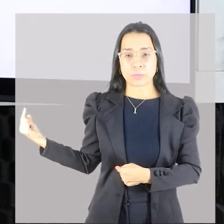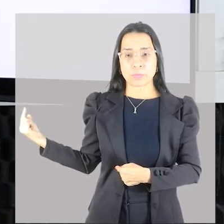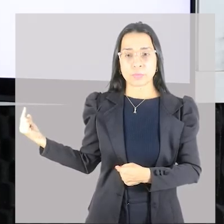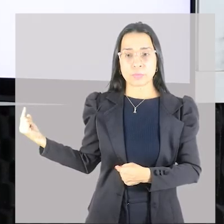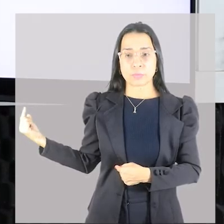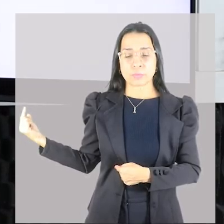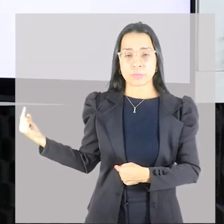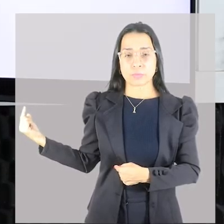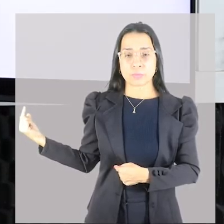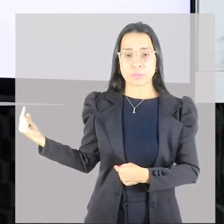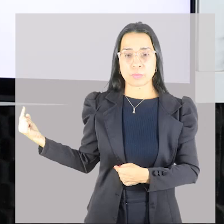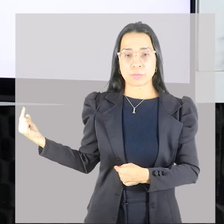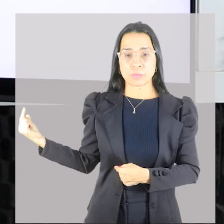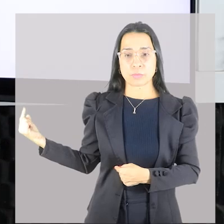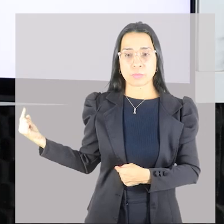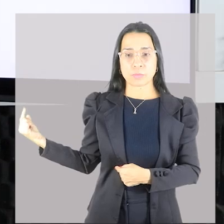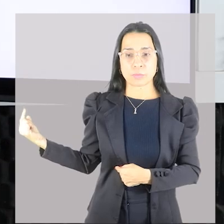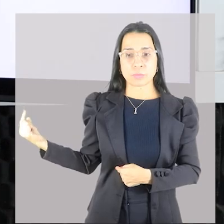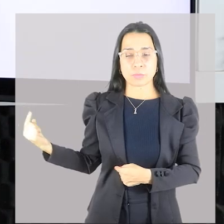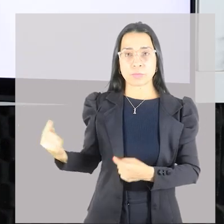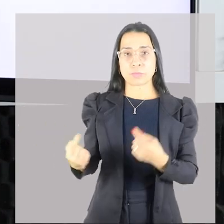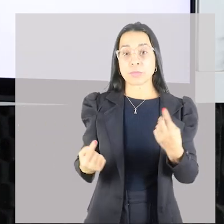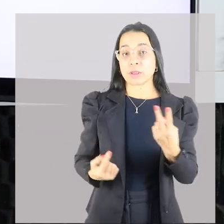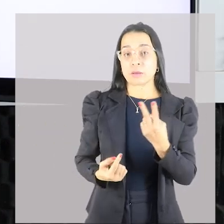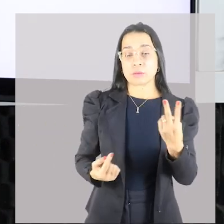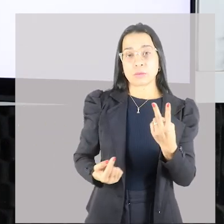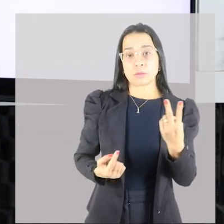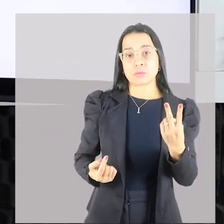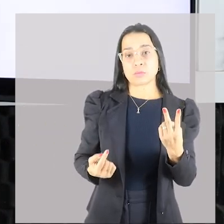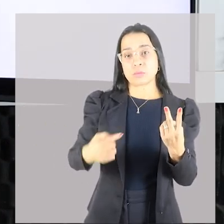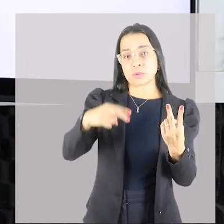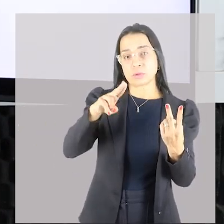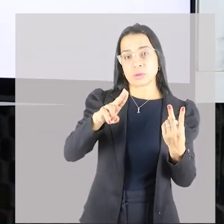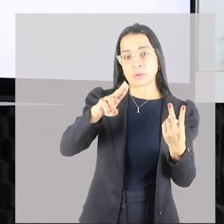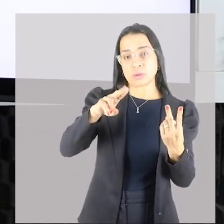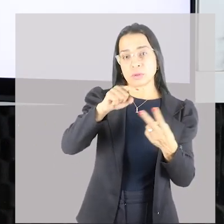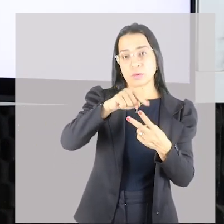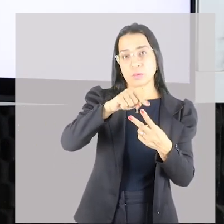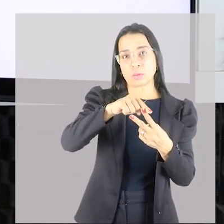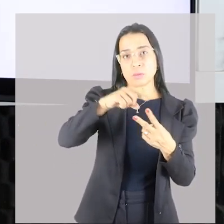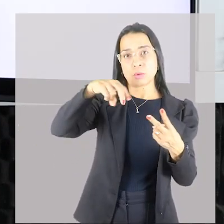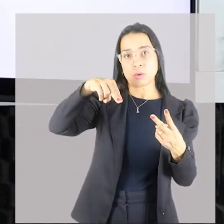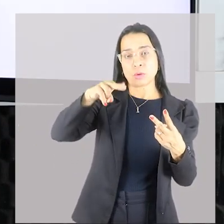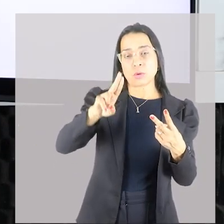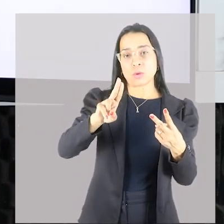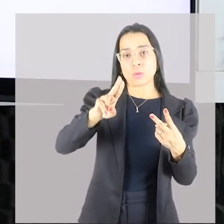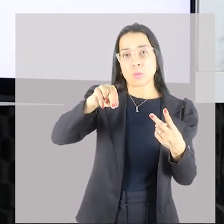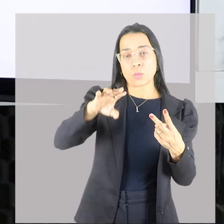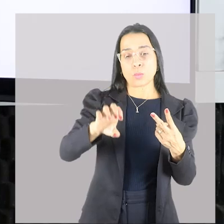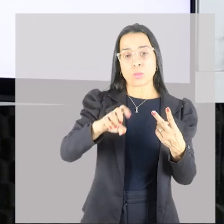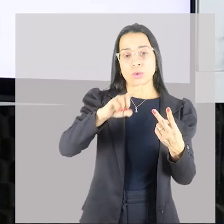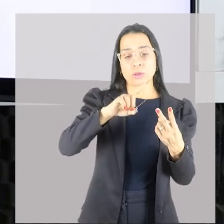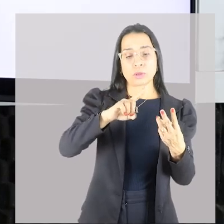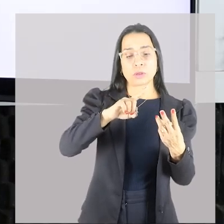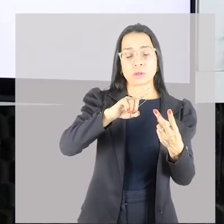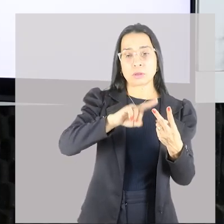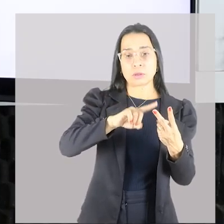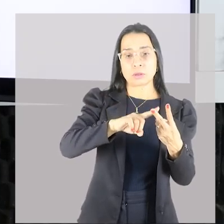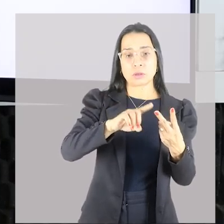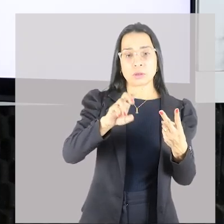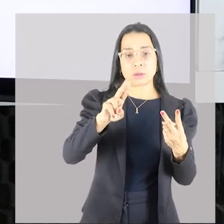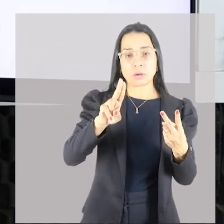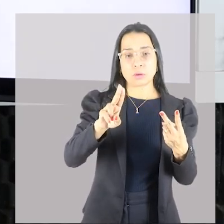Estudantes Secundaristas. Então essas duas organizações, digamos assim, duas instâncias de representação